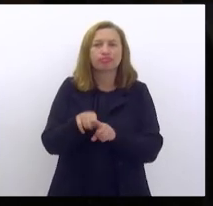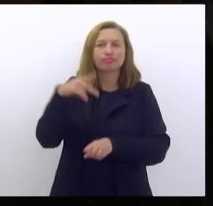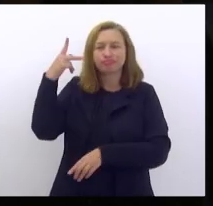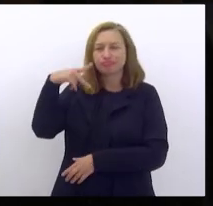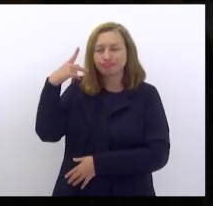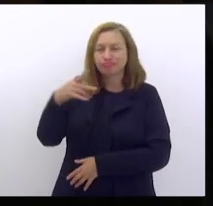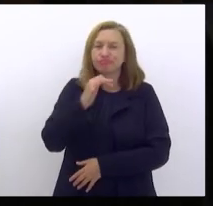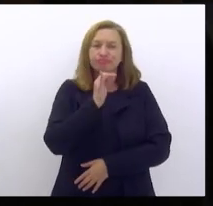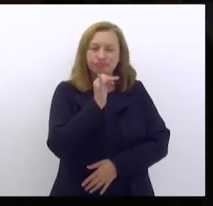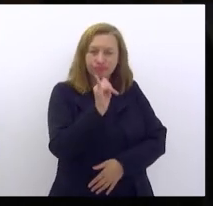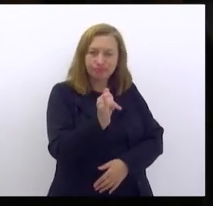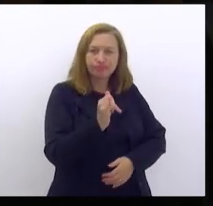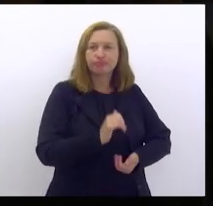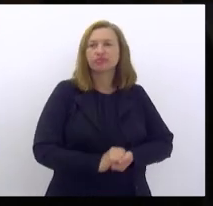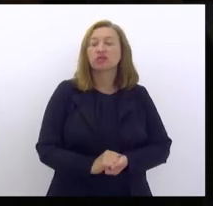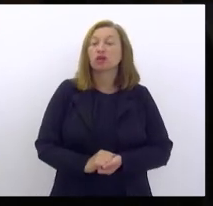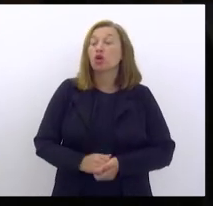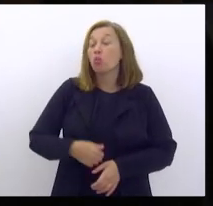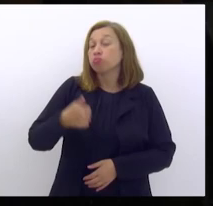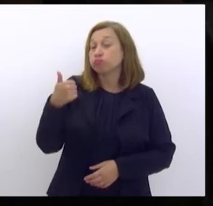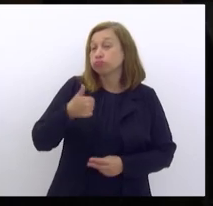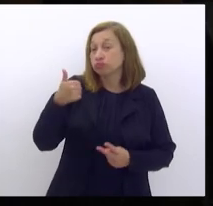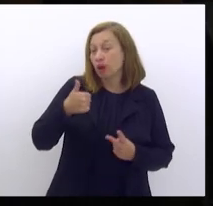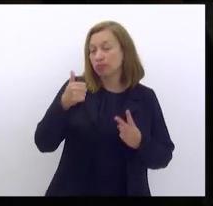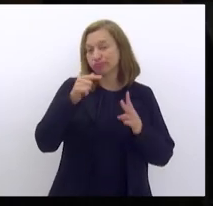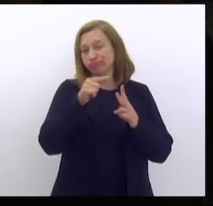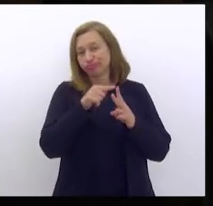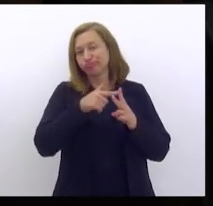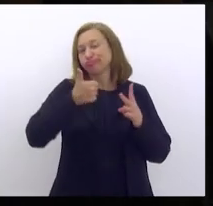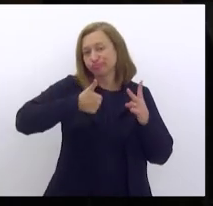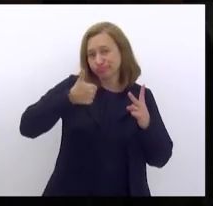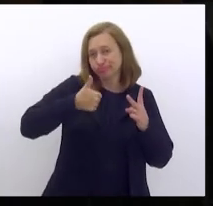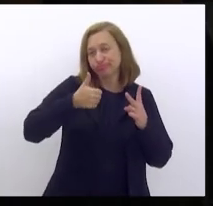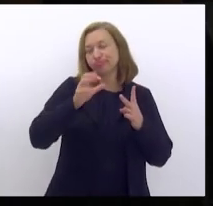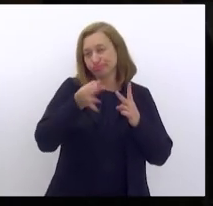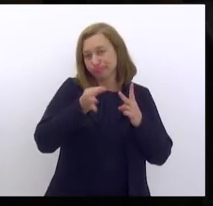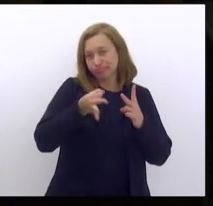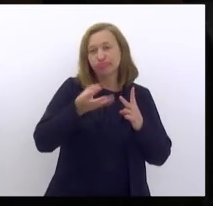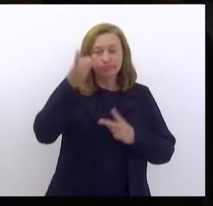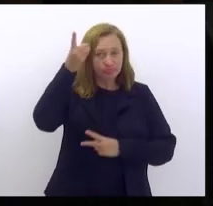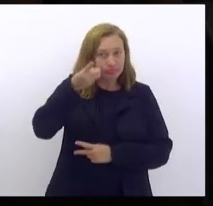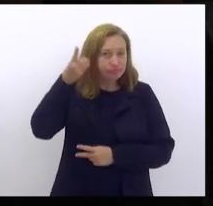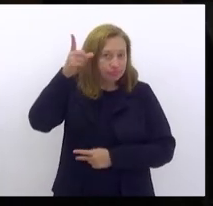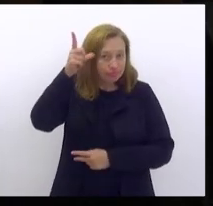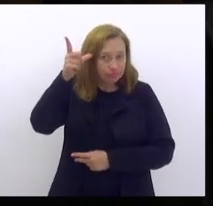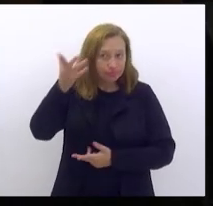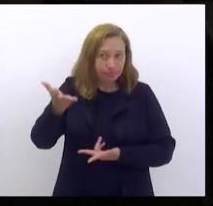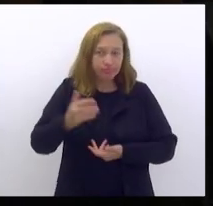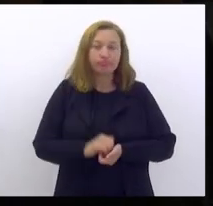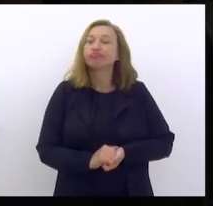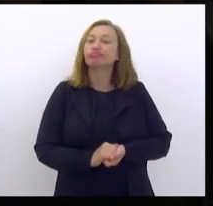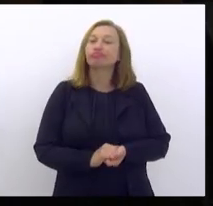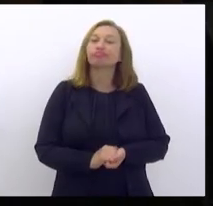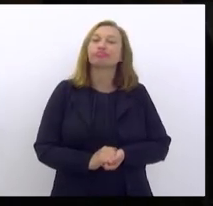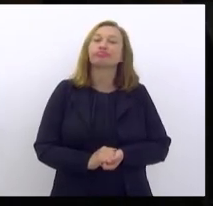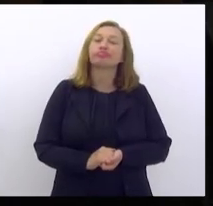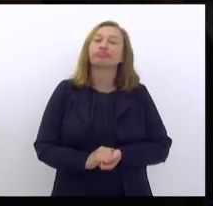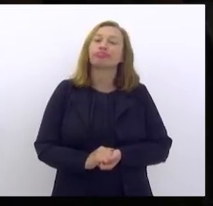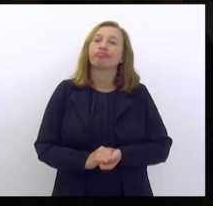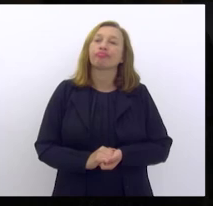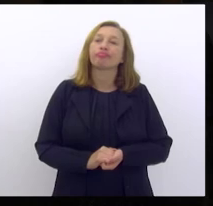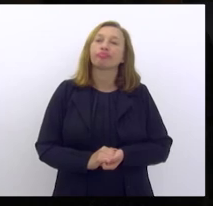fluminense. O primeiro, por óbvio, deputada Lucinha, foi